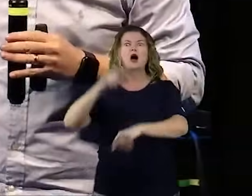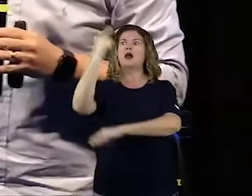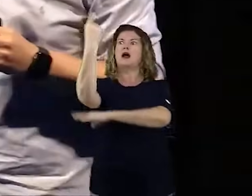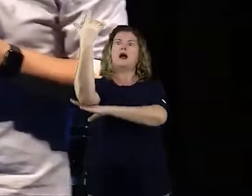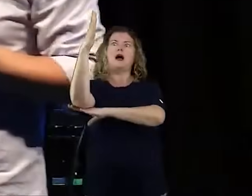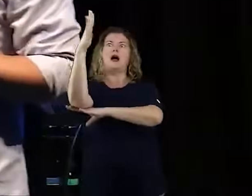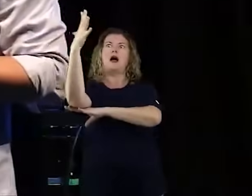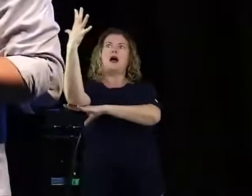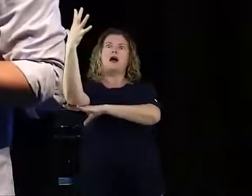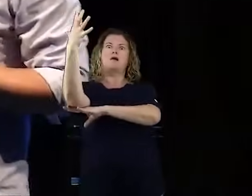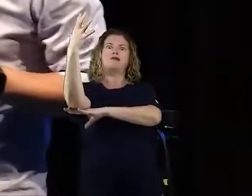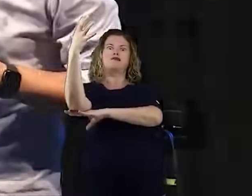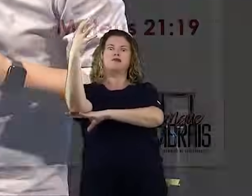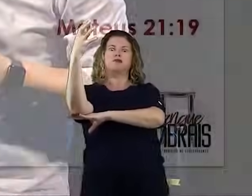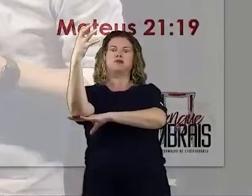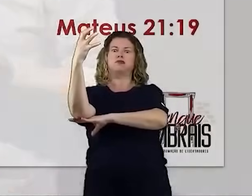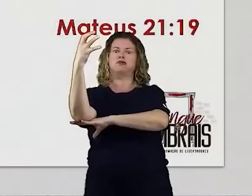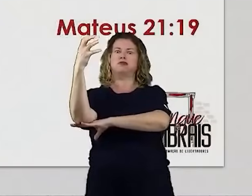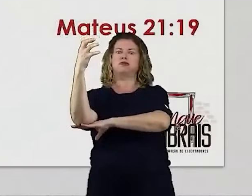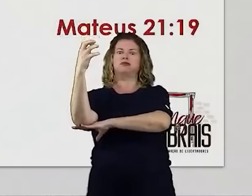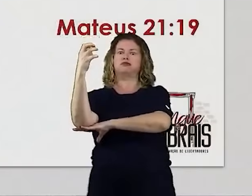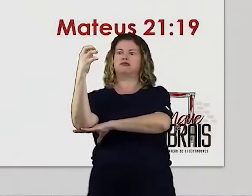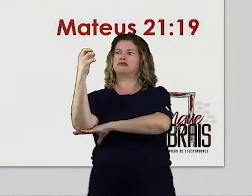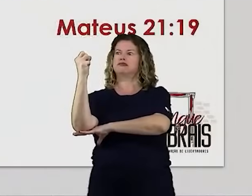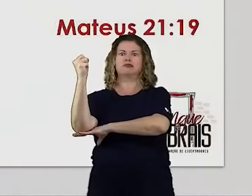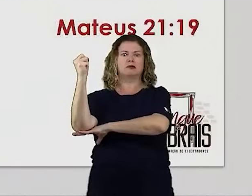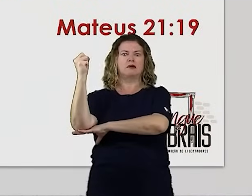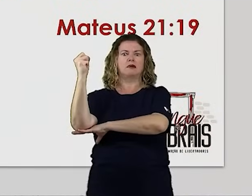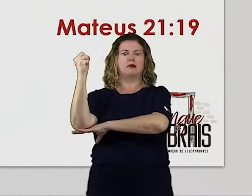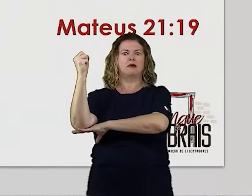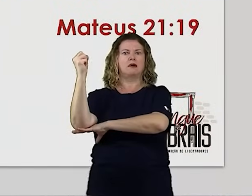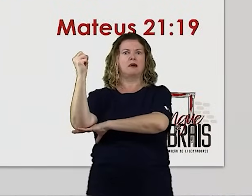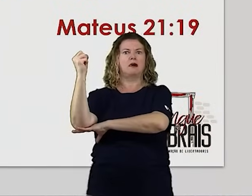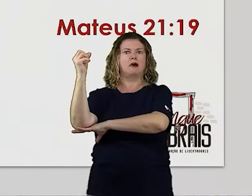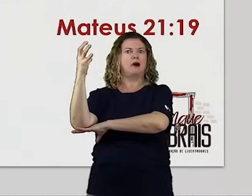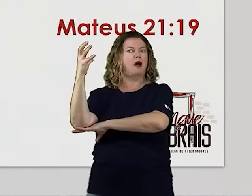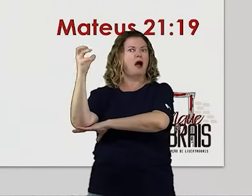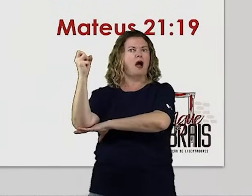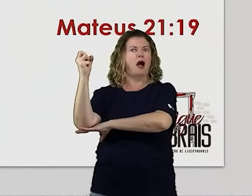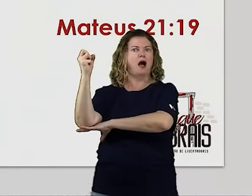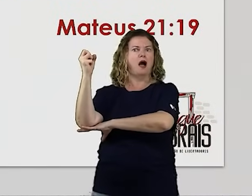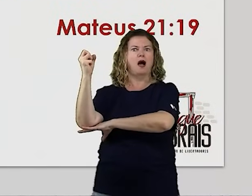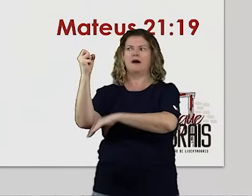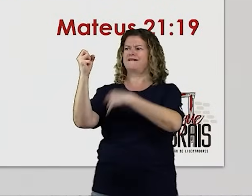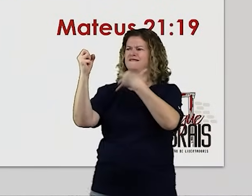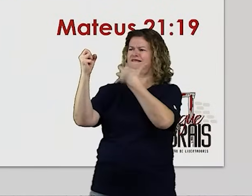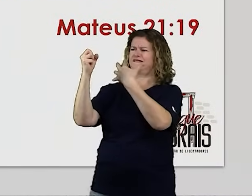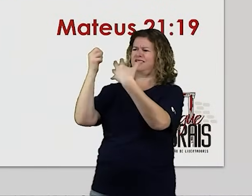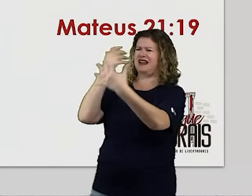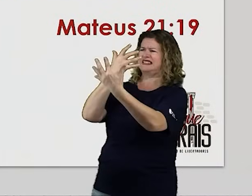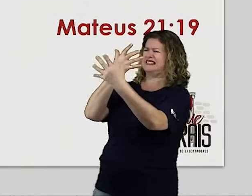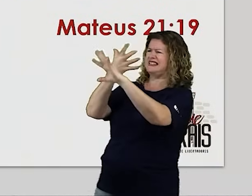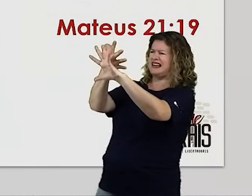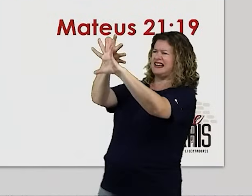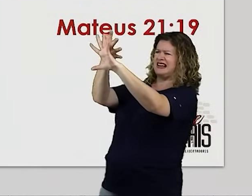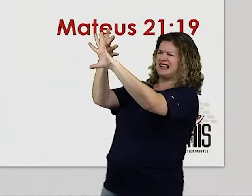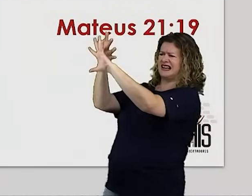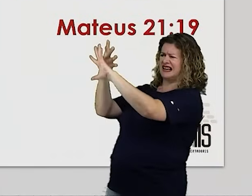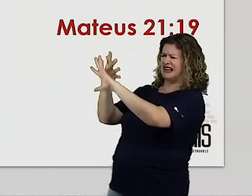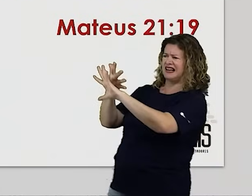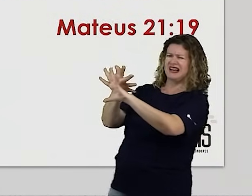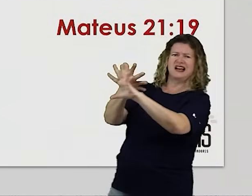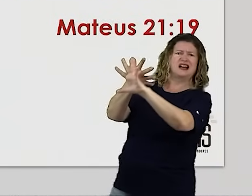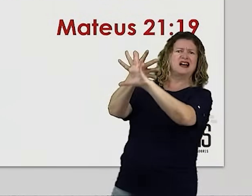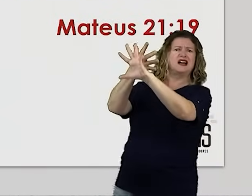figueira secou Complet ficou completamente seca e avistando uma figueira a beira do caminho dela se aproximou e não